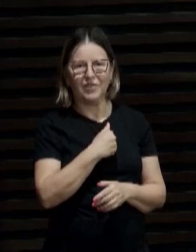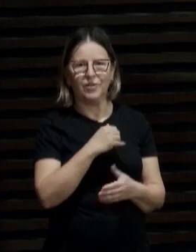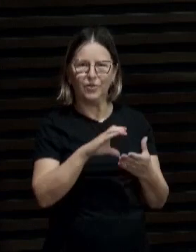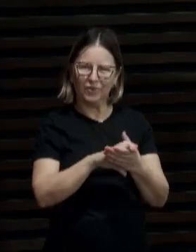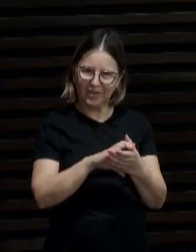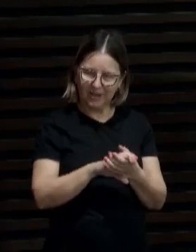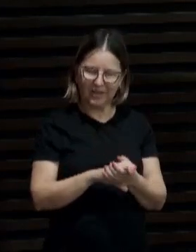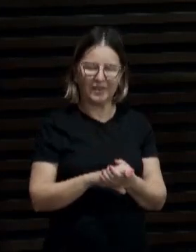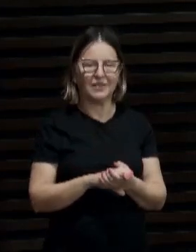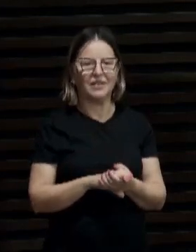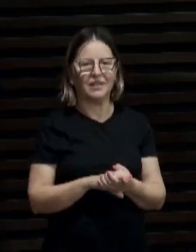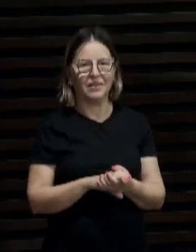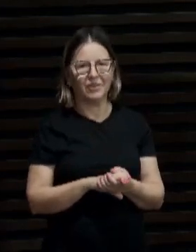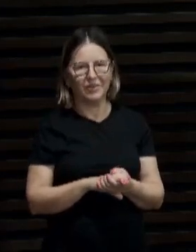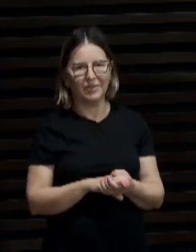nosso Senhor Jesus Cristo.